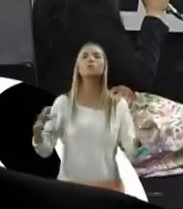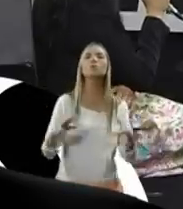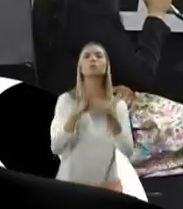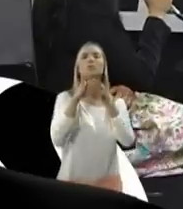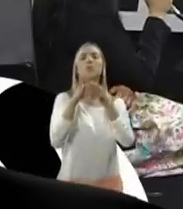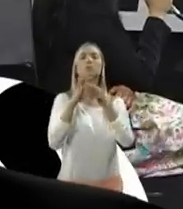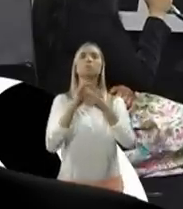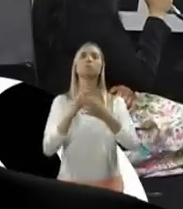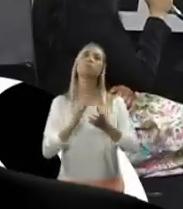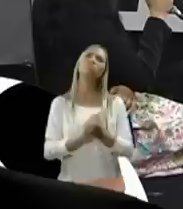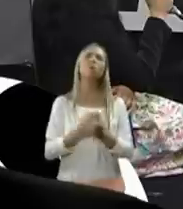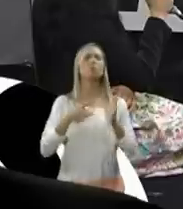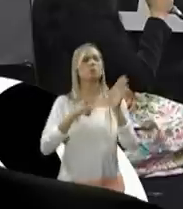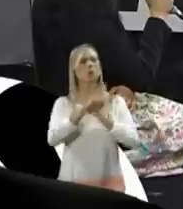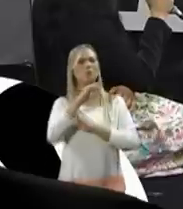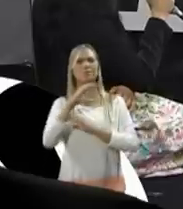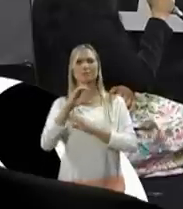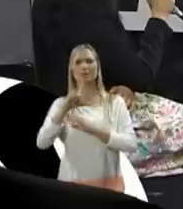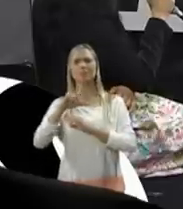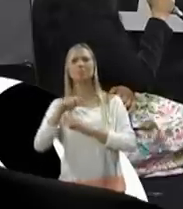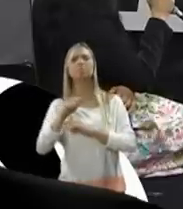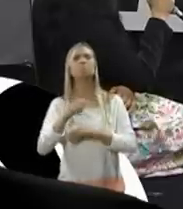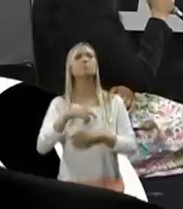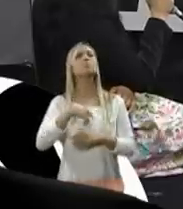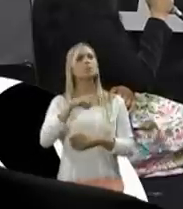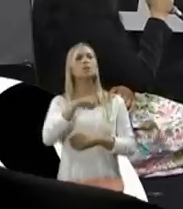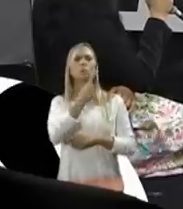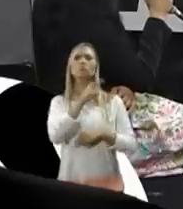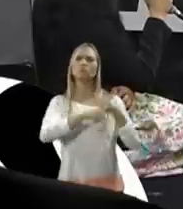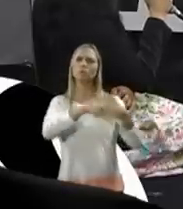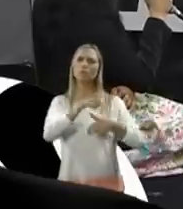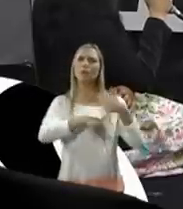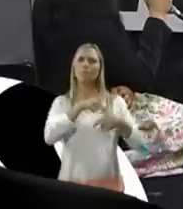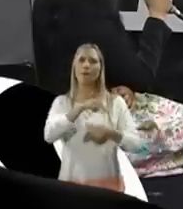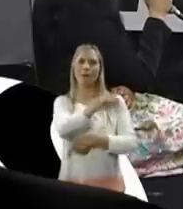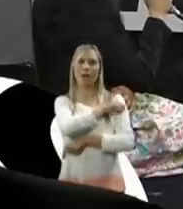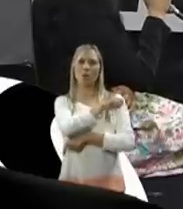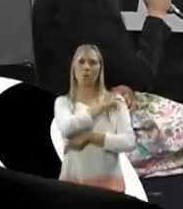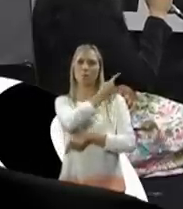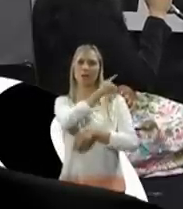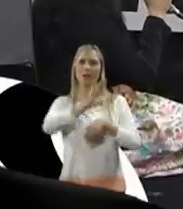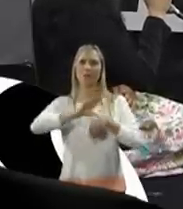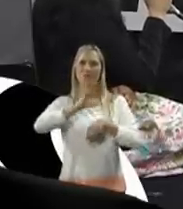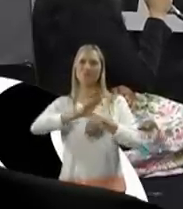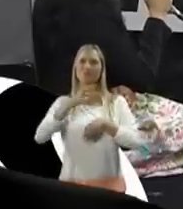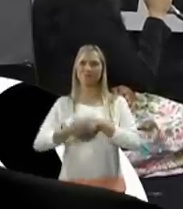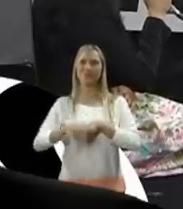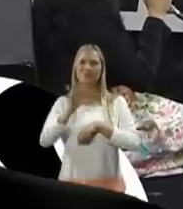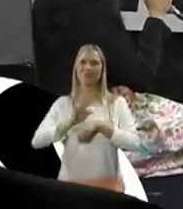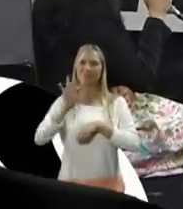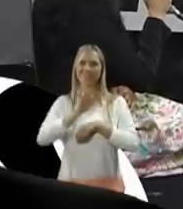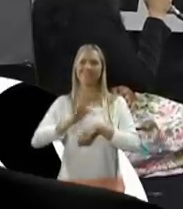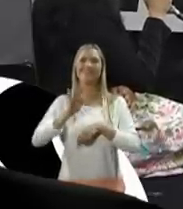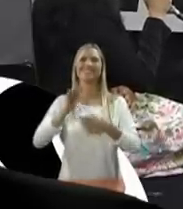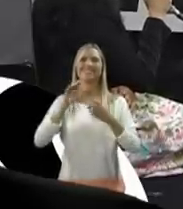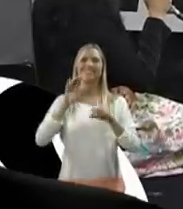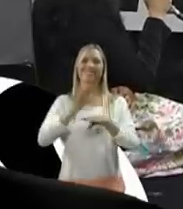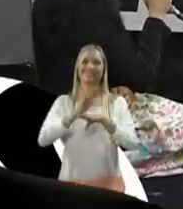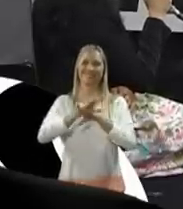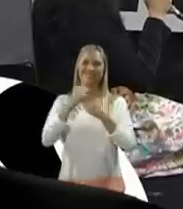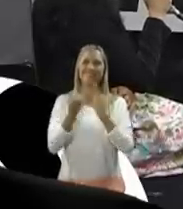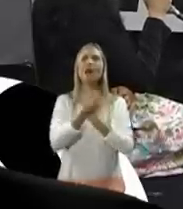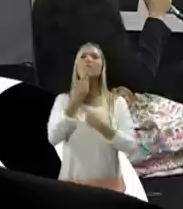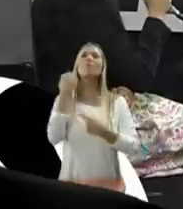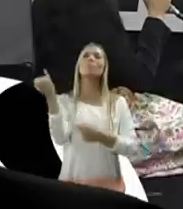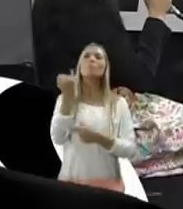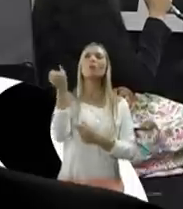caso, Célia, parece que tem um trabalho que foi desenvolvido até por alunas do curso, né, que analisaram justamente a questão do papel da